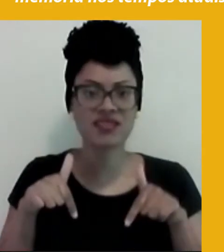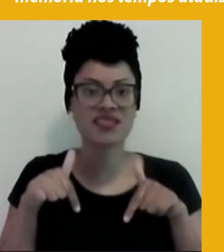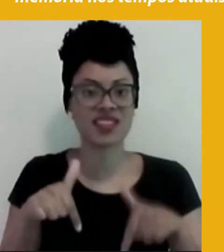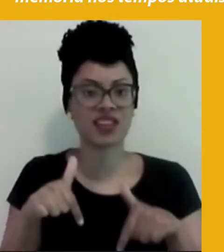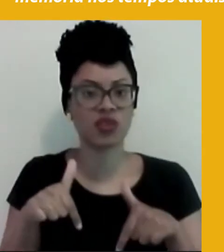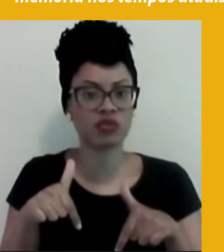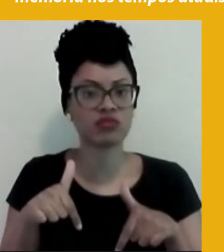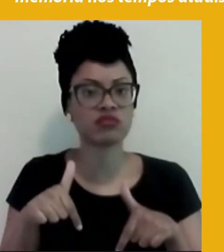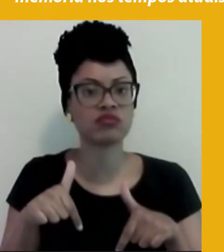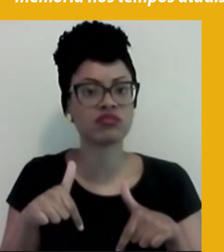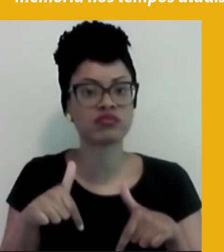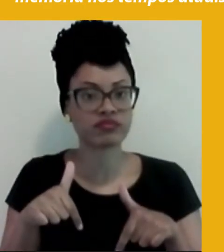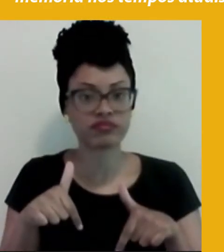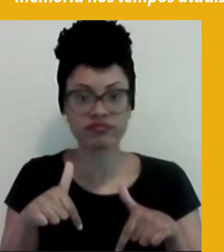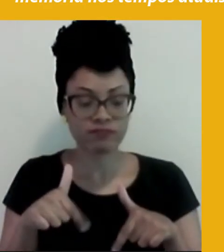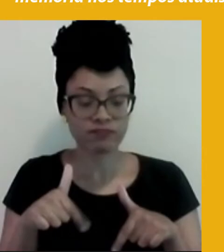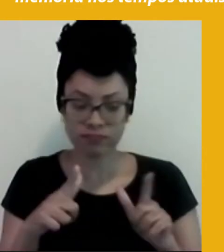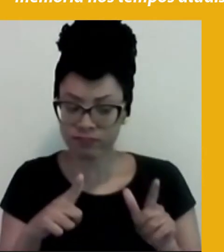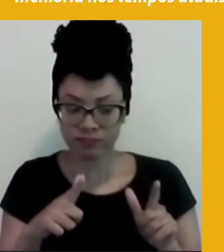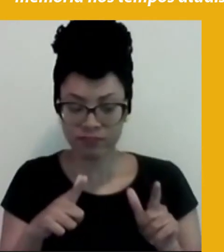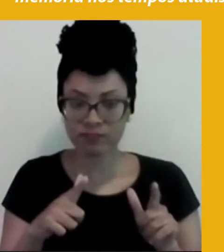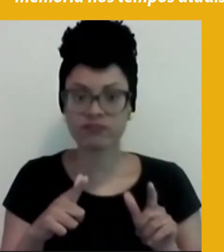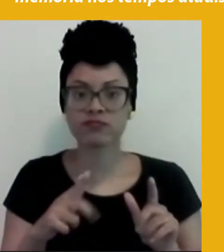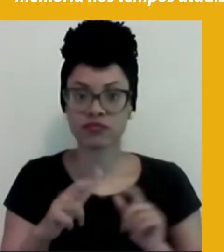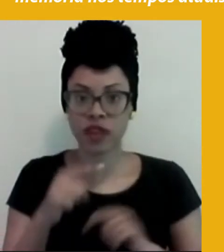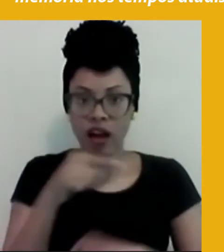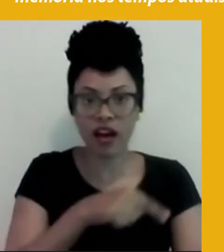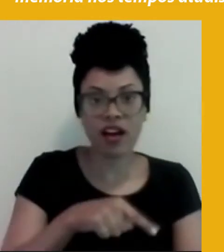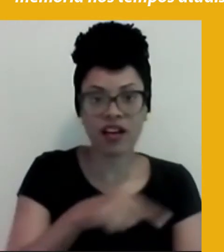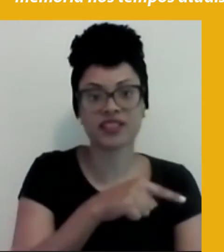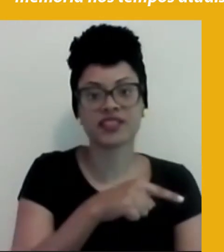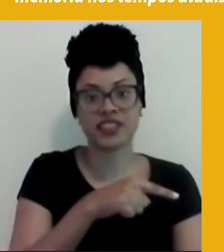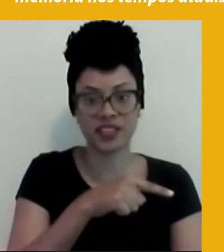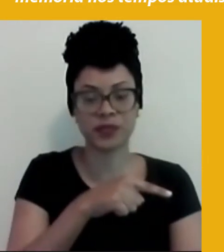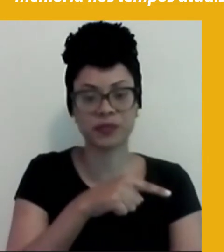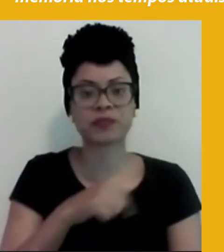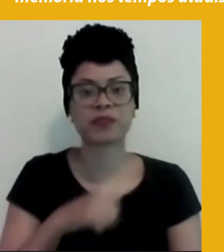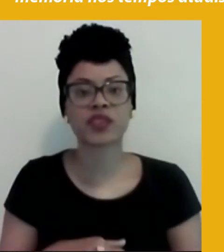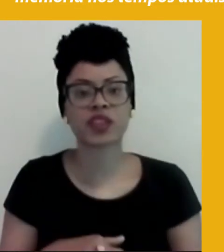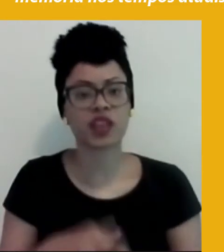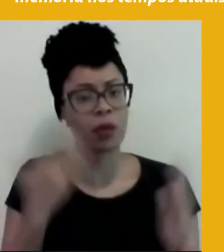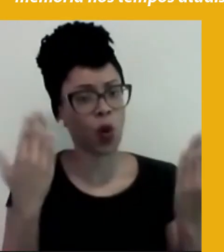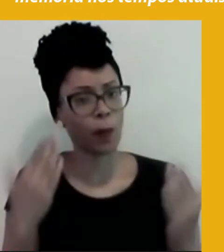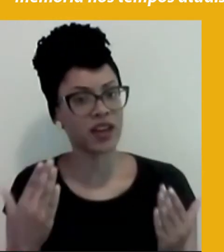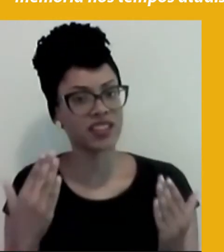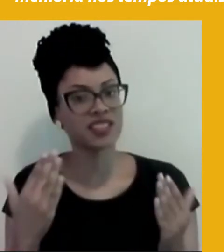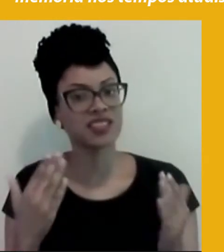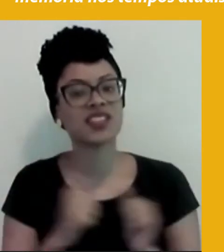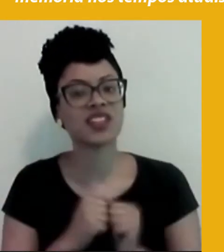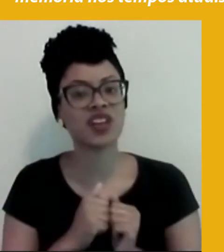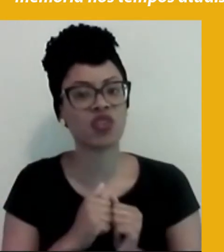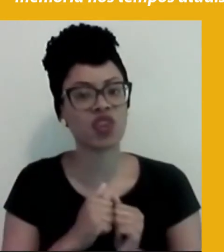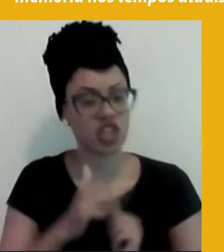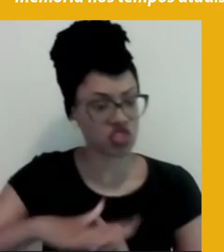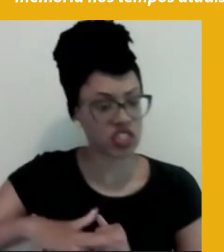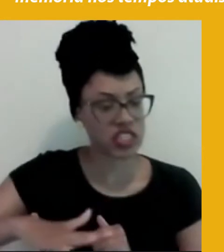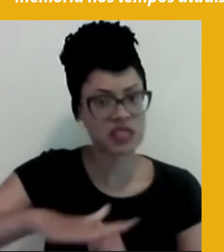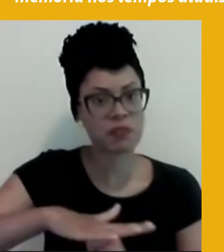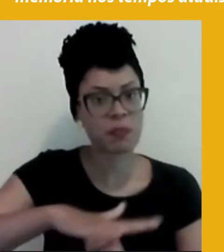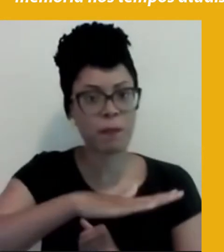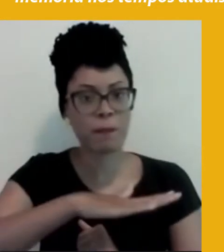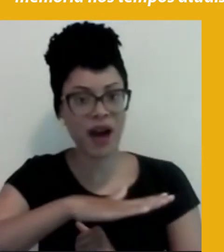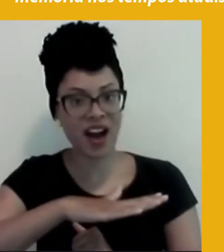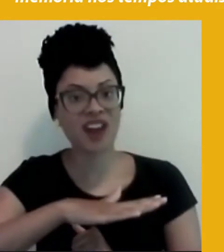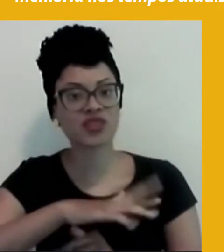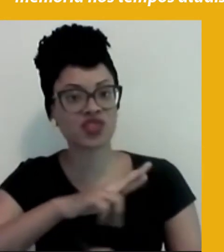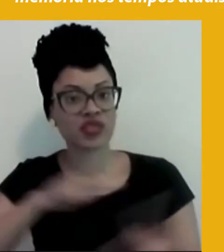fazia uma comparação com a ideia de espaços banais do Milton Santos. Ele dizia que esperava,